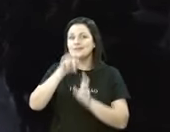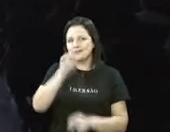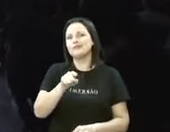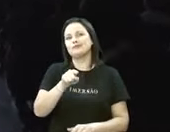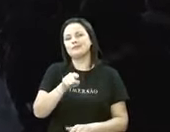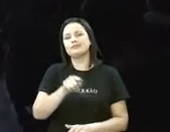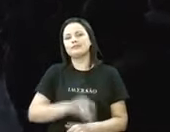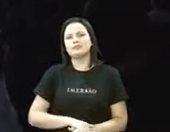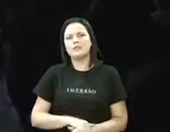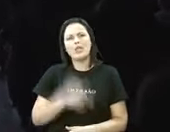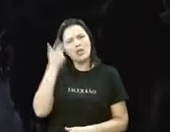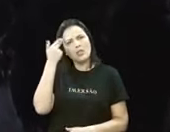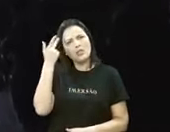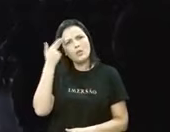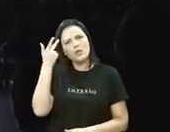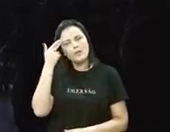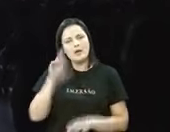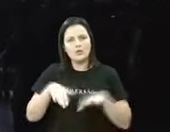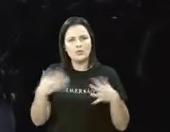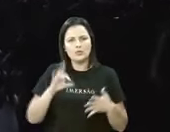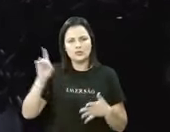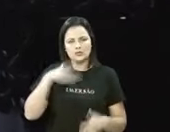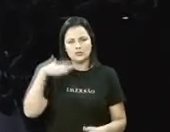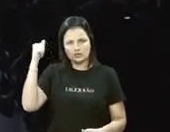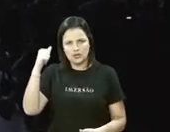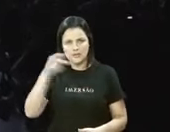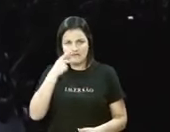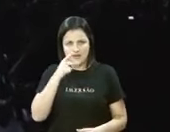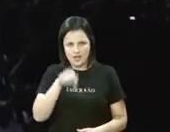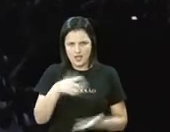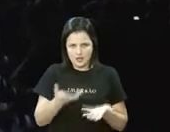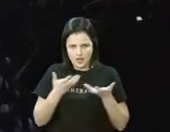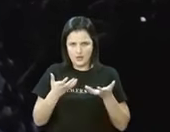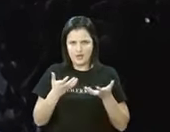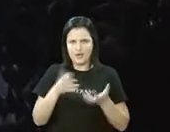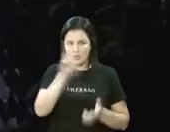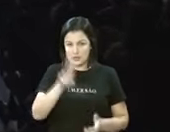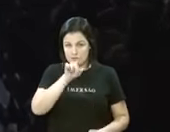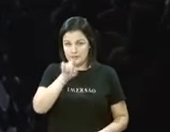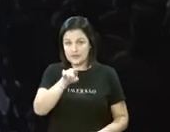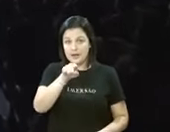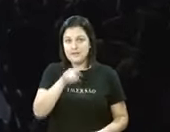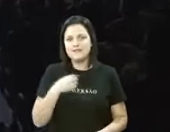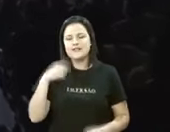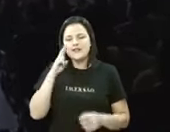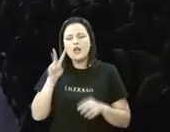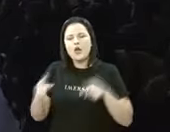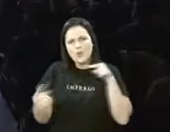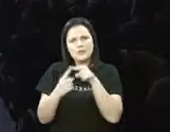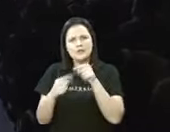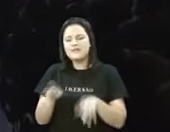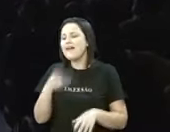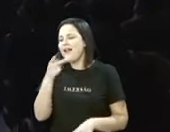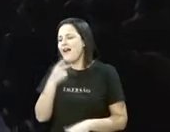É normal, quando Deus chama alguém, Deus diz: eu quero te usar. Você olha para a proposta e fala: que lindo, é um chamado maravilhoso.